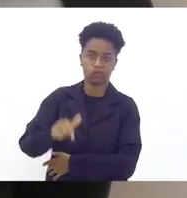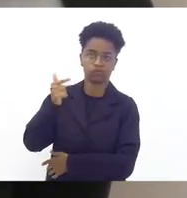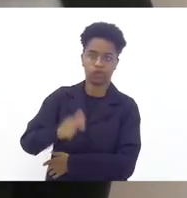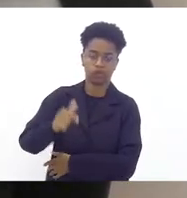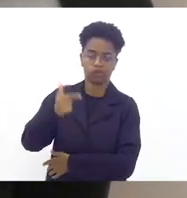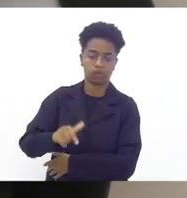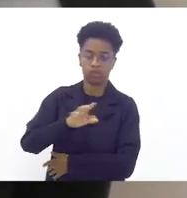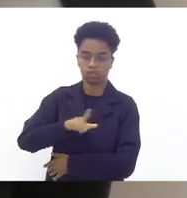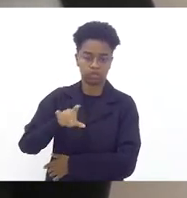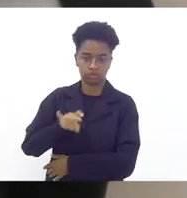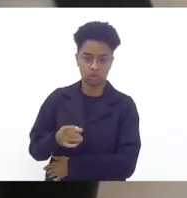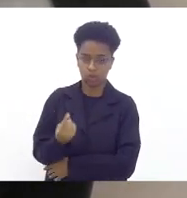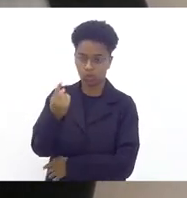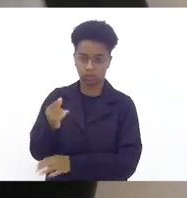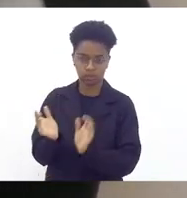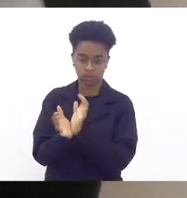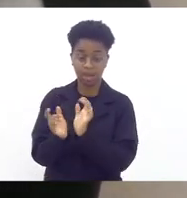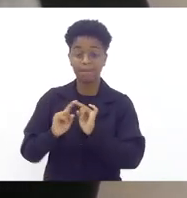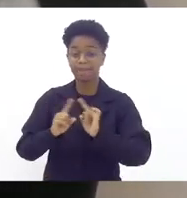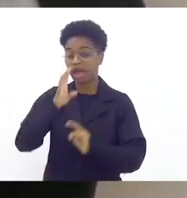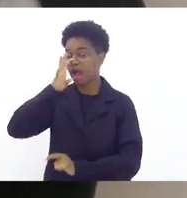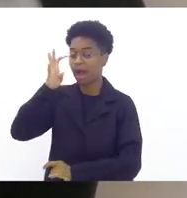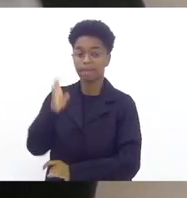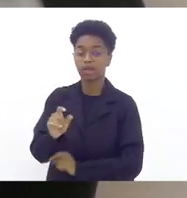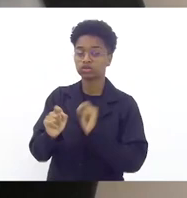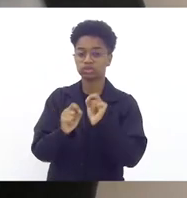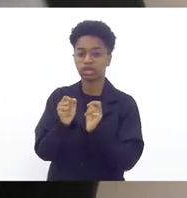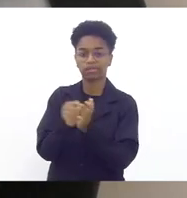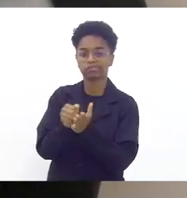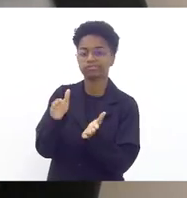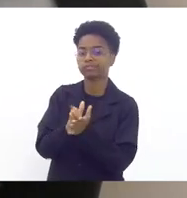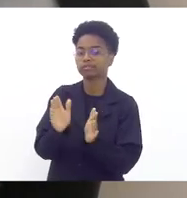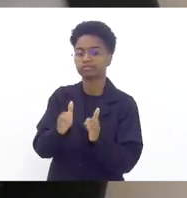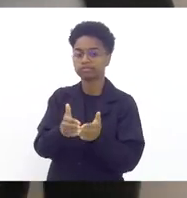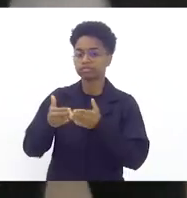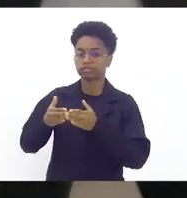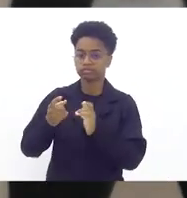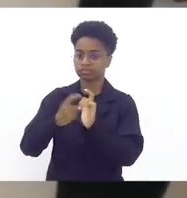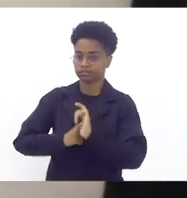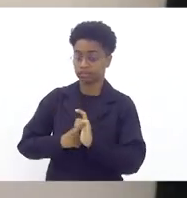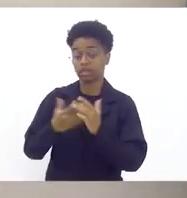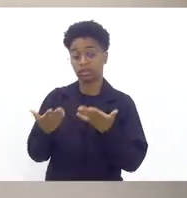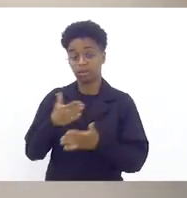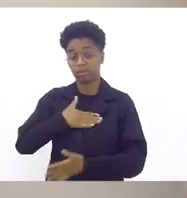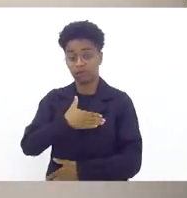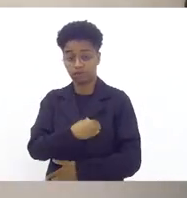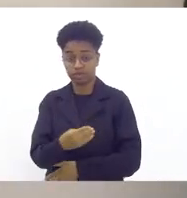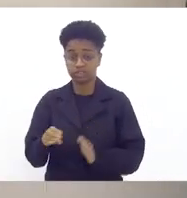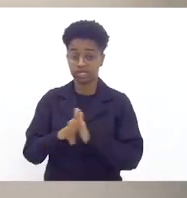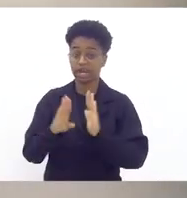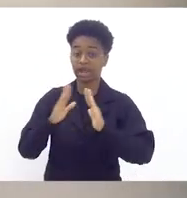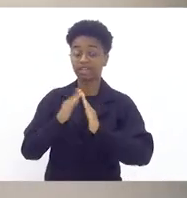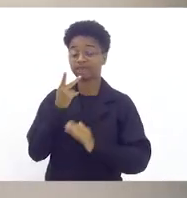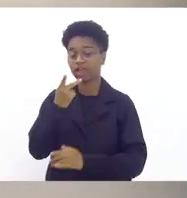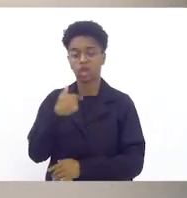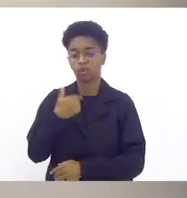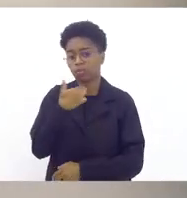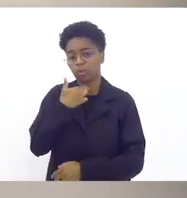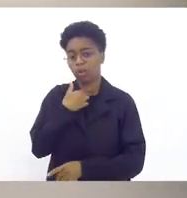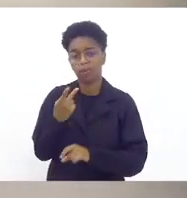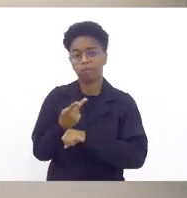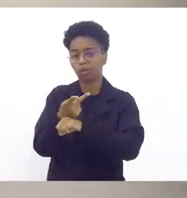turma do meu filho, eles ameaçam com uma advertência, uma suspensão. E aí o meu filho em casa fala, mãe, mas eu não posso ir mais à